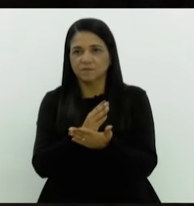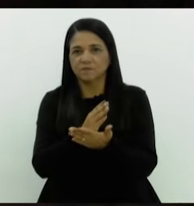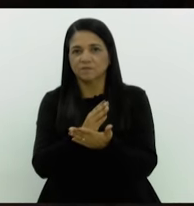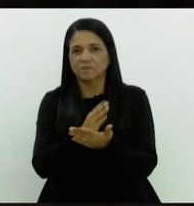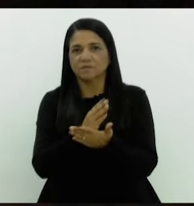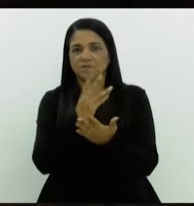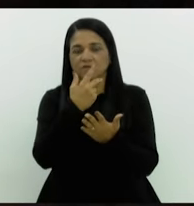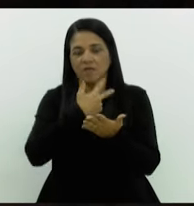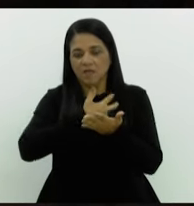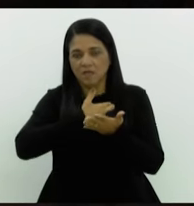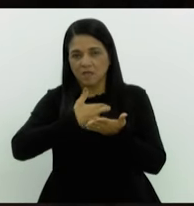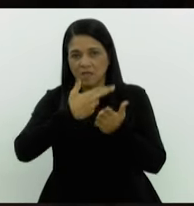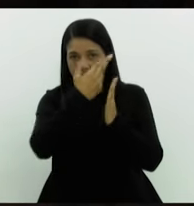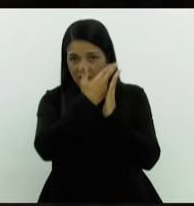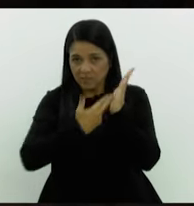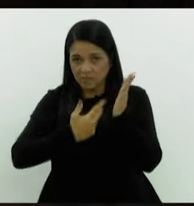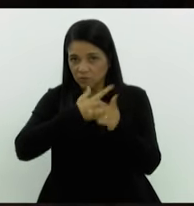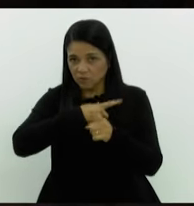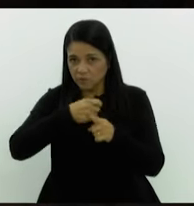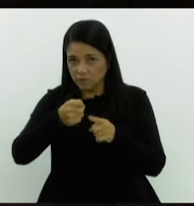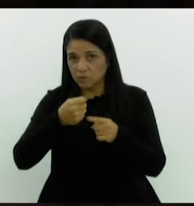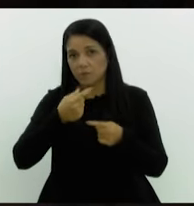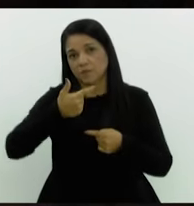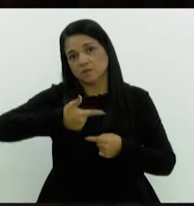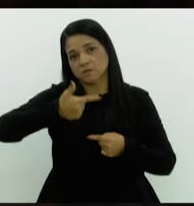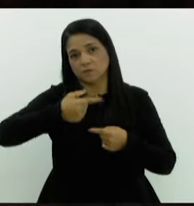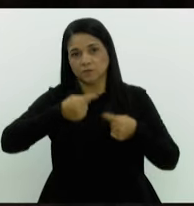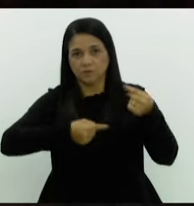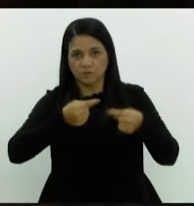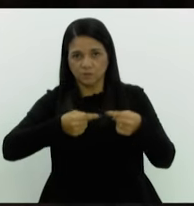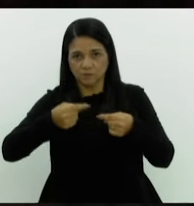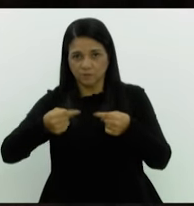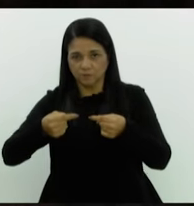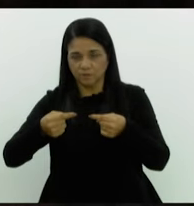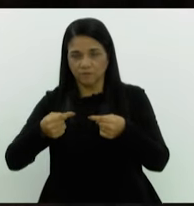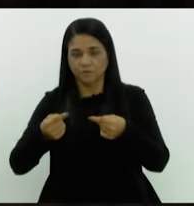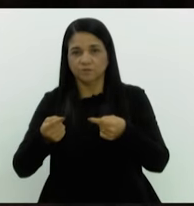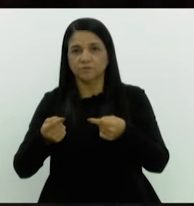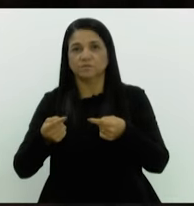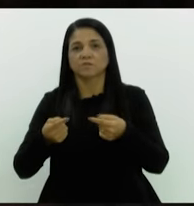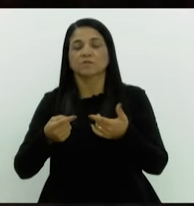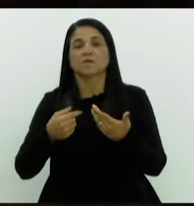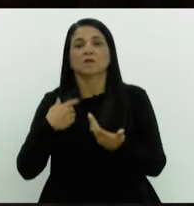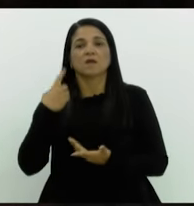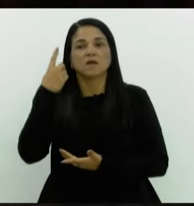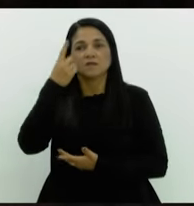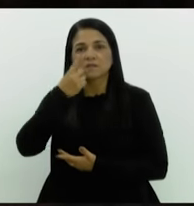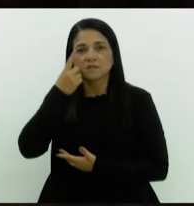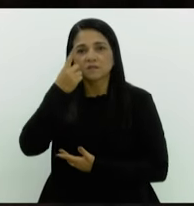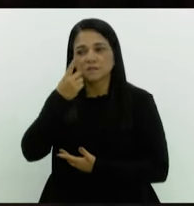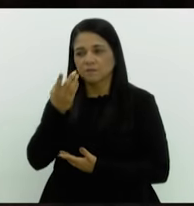Para a redação do vencido, para a segunda discussão. Nosso nobre deputado,